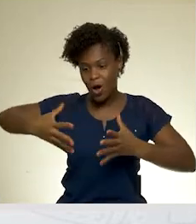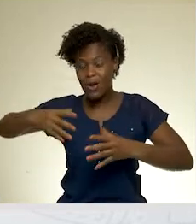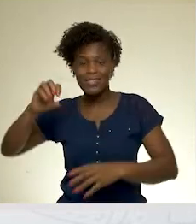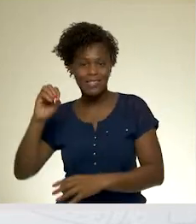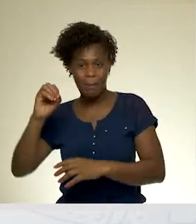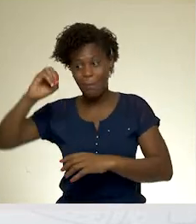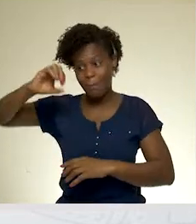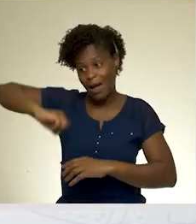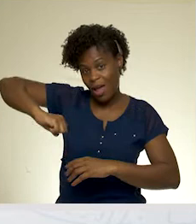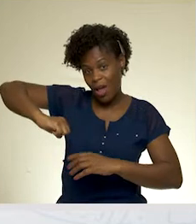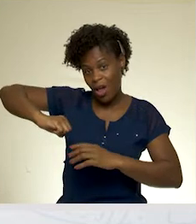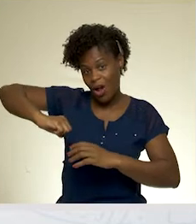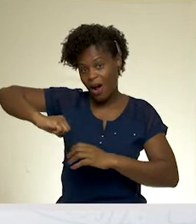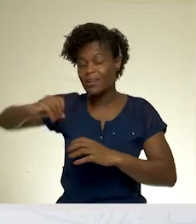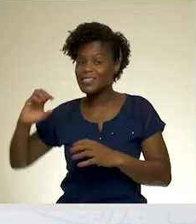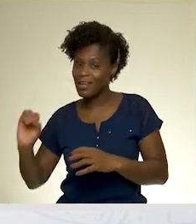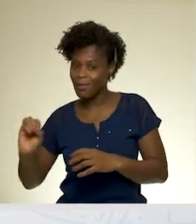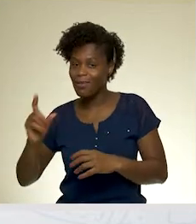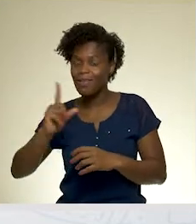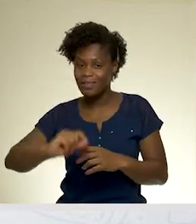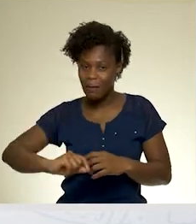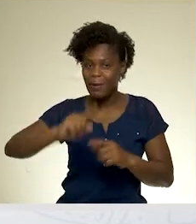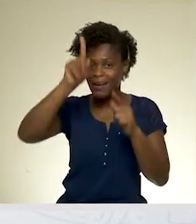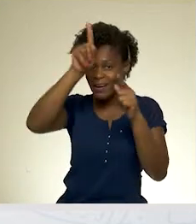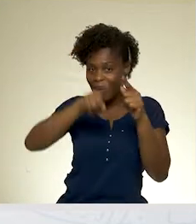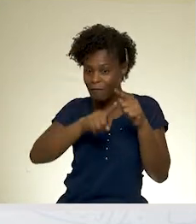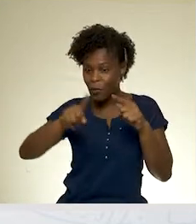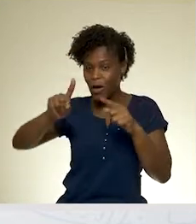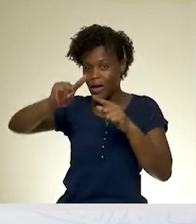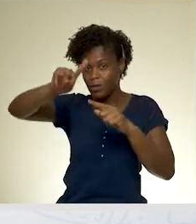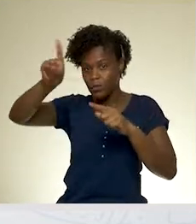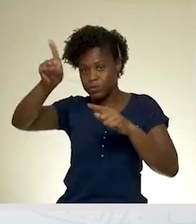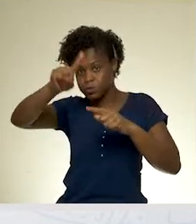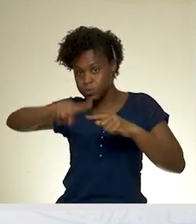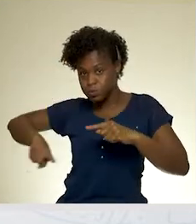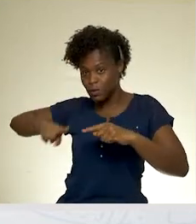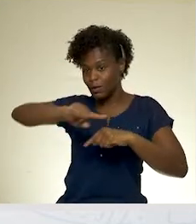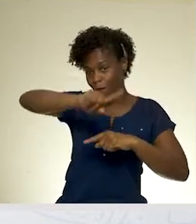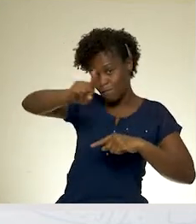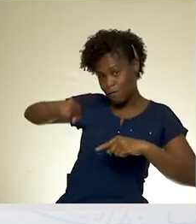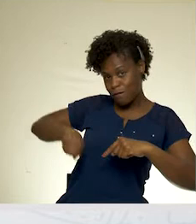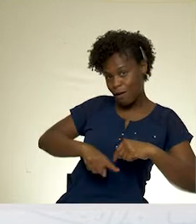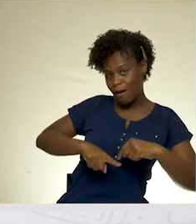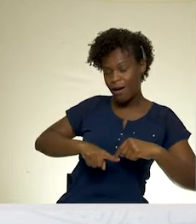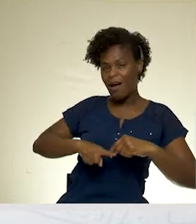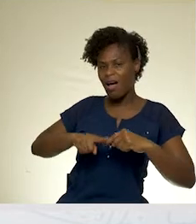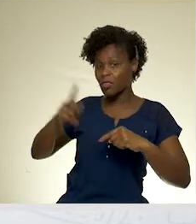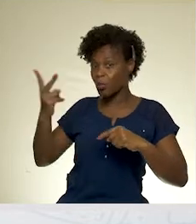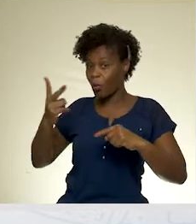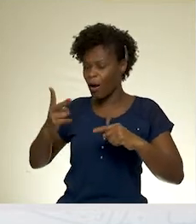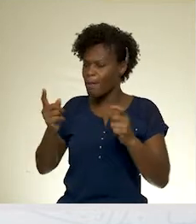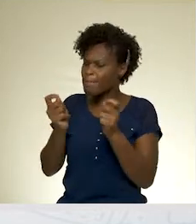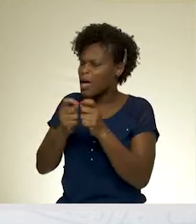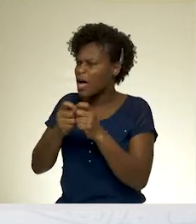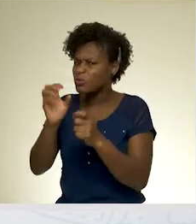zero, também temos gráfico hipérbole, curvas duplas, aproximam-se de zero,